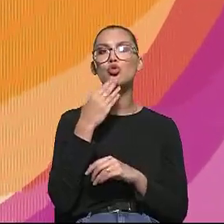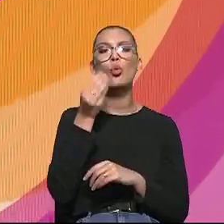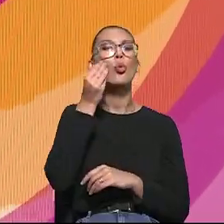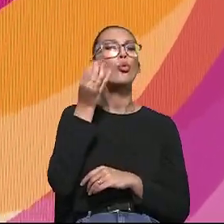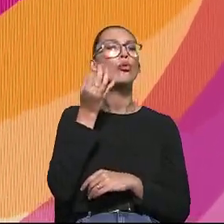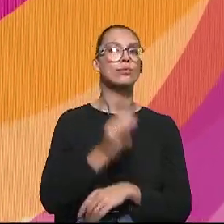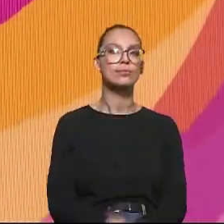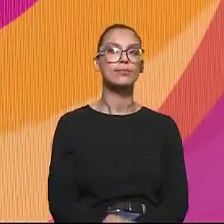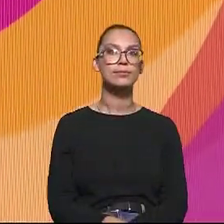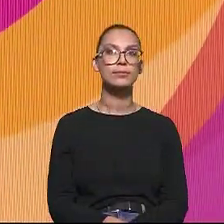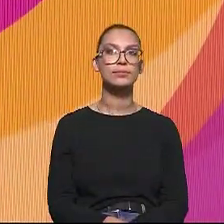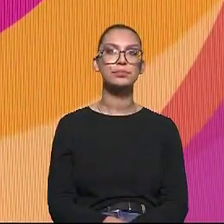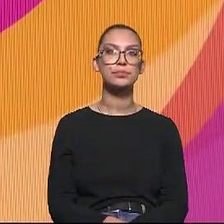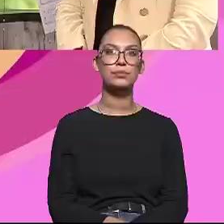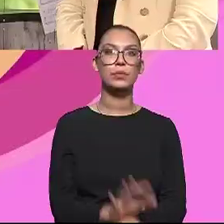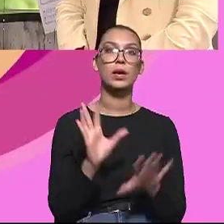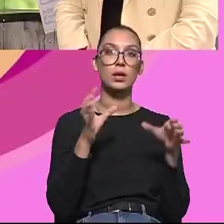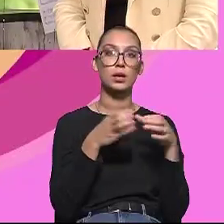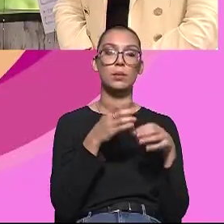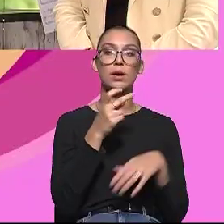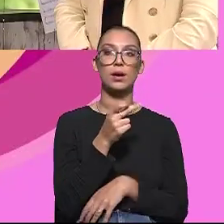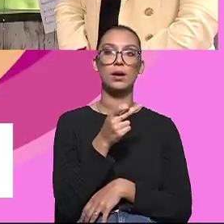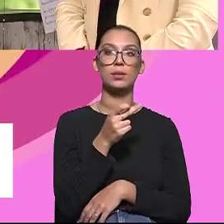jogo. A equipa A tem...